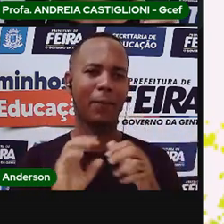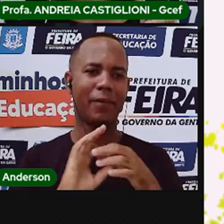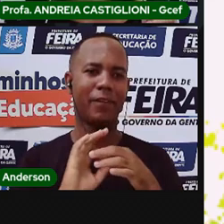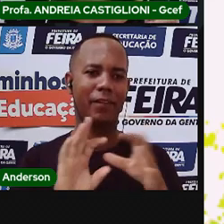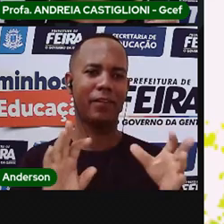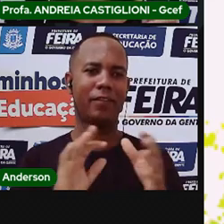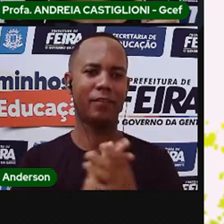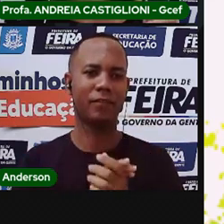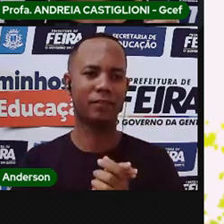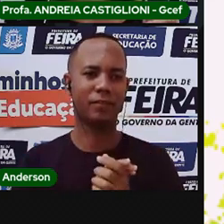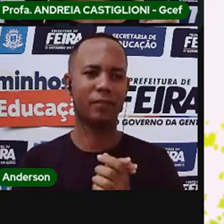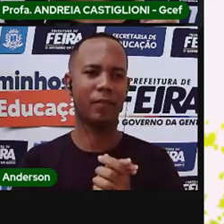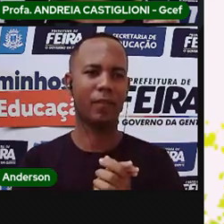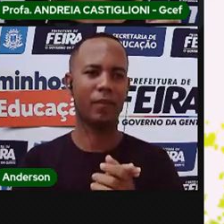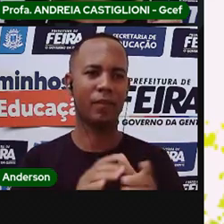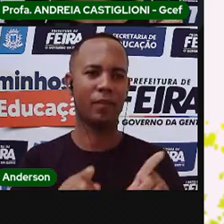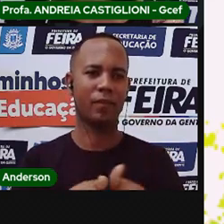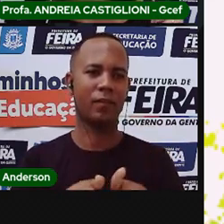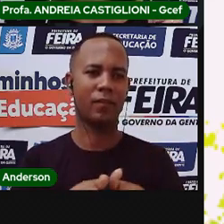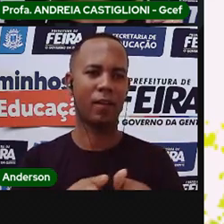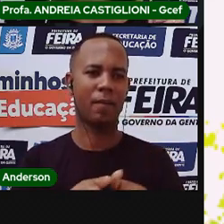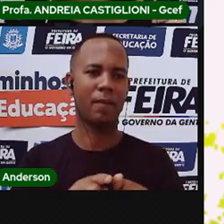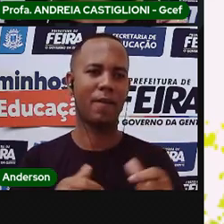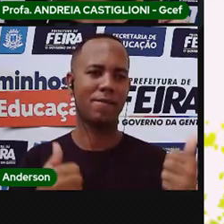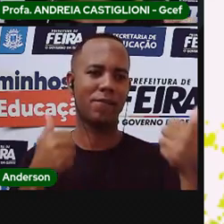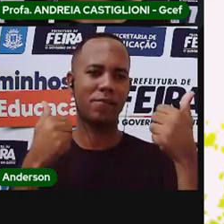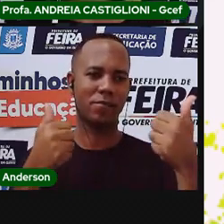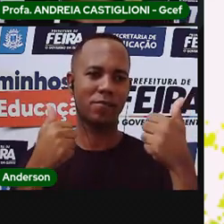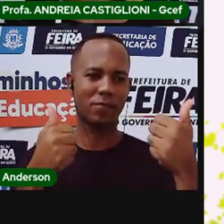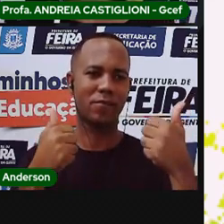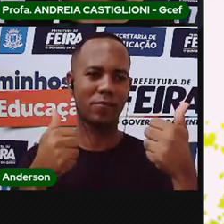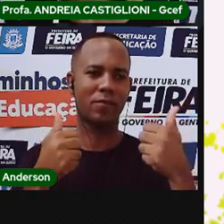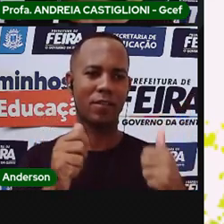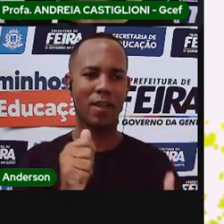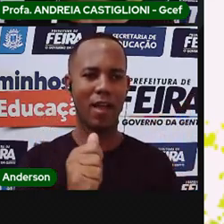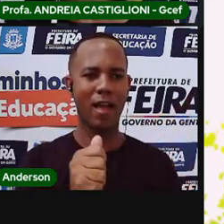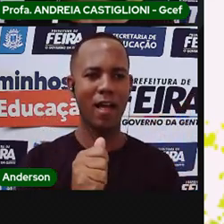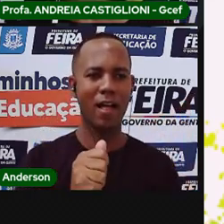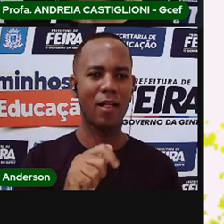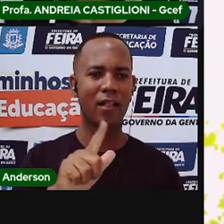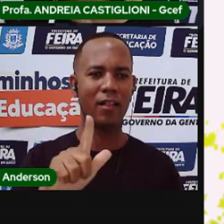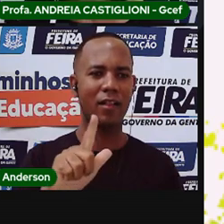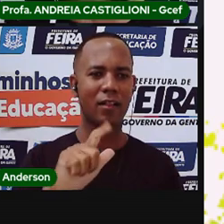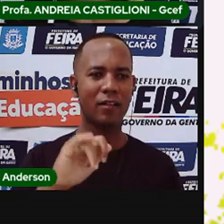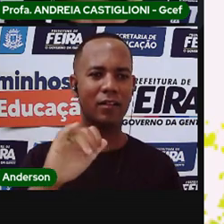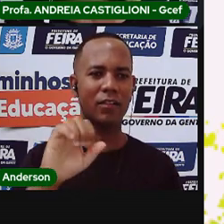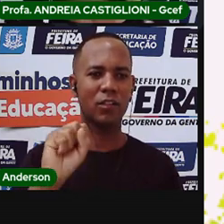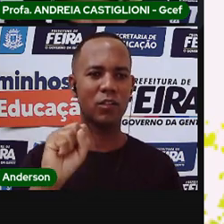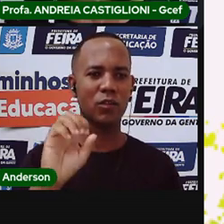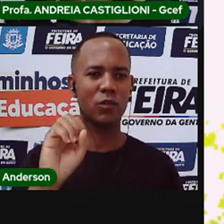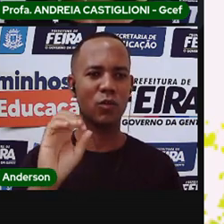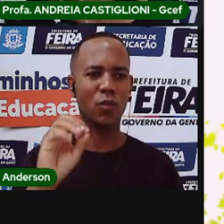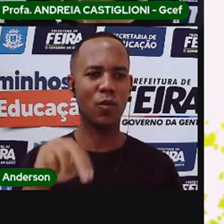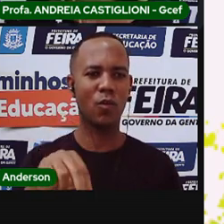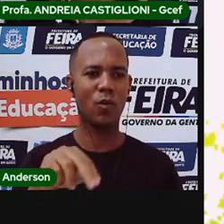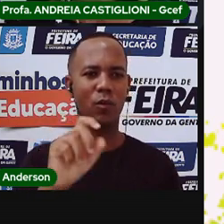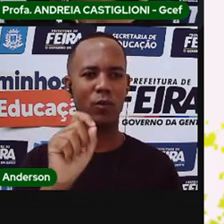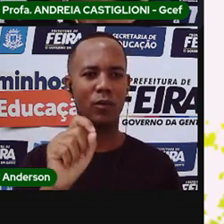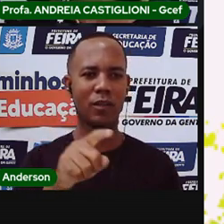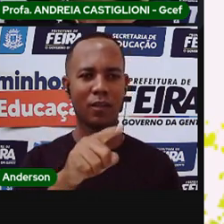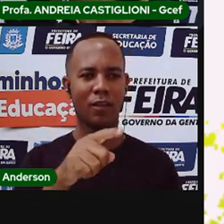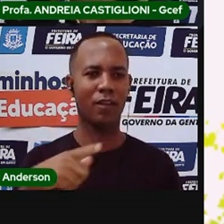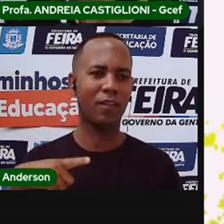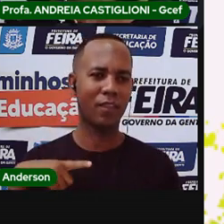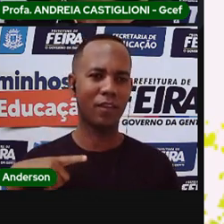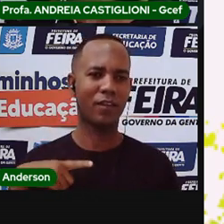Quem falou para mandar um salve? Alison, salve! Temos também esse